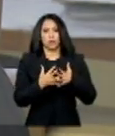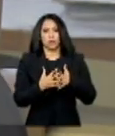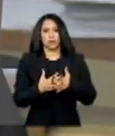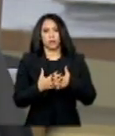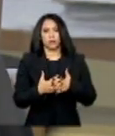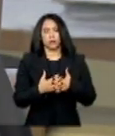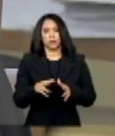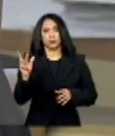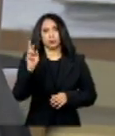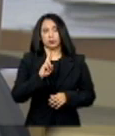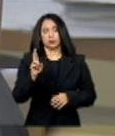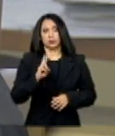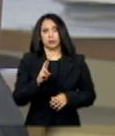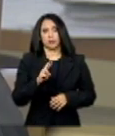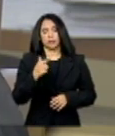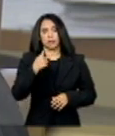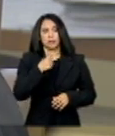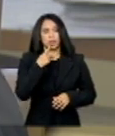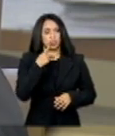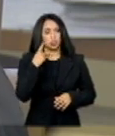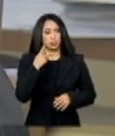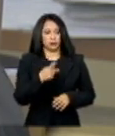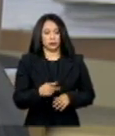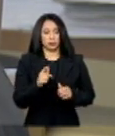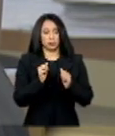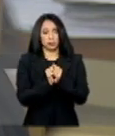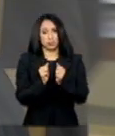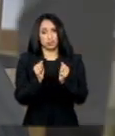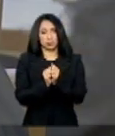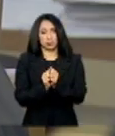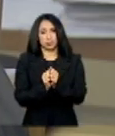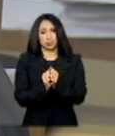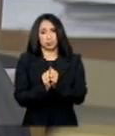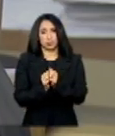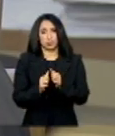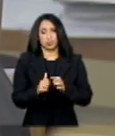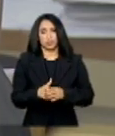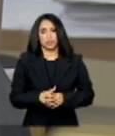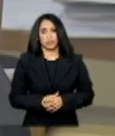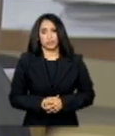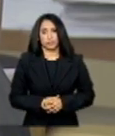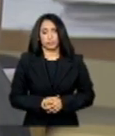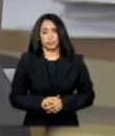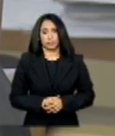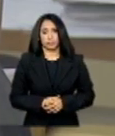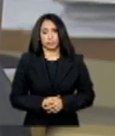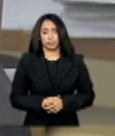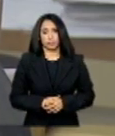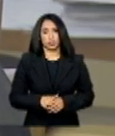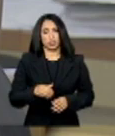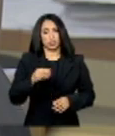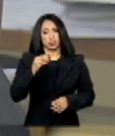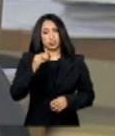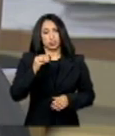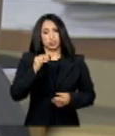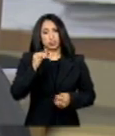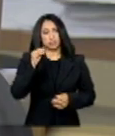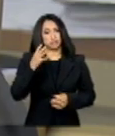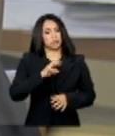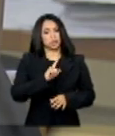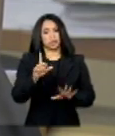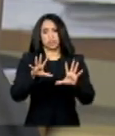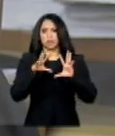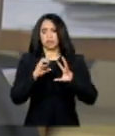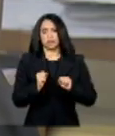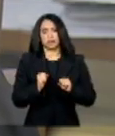qual iria aparecer araújo juntamente com a questão de fundo estou rejeitando portanto essa preliminar